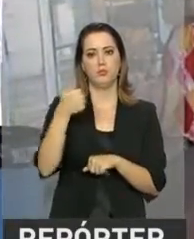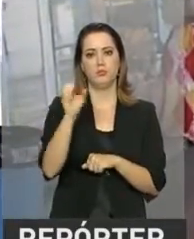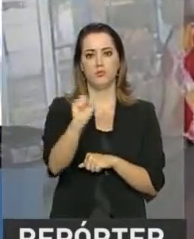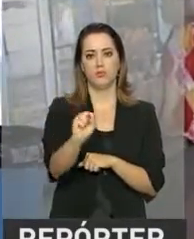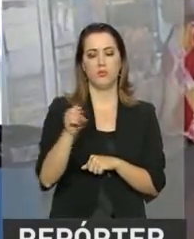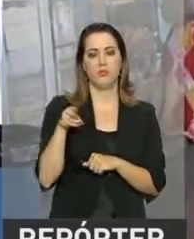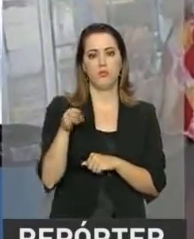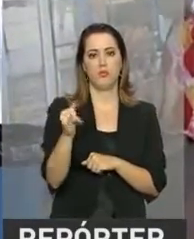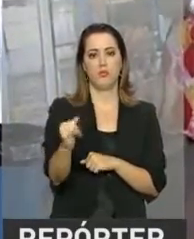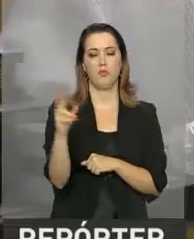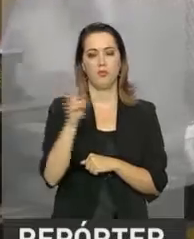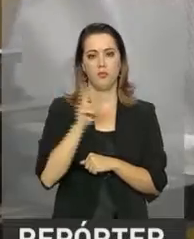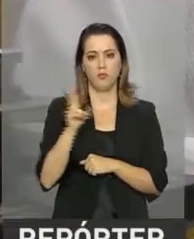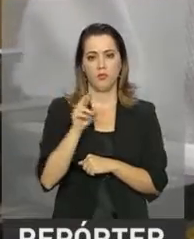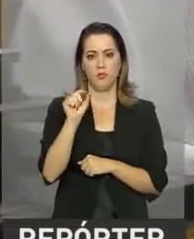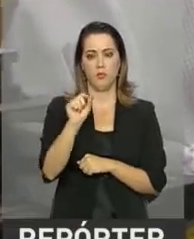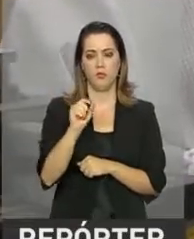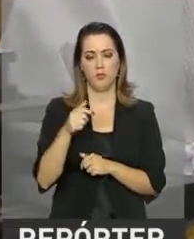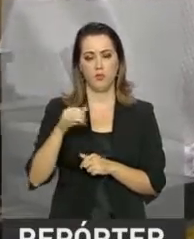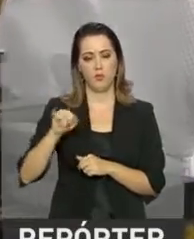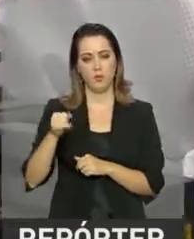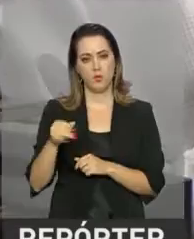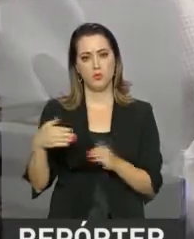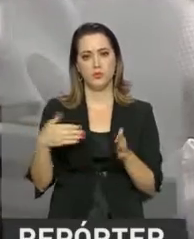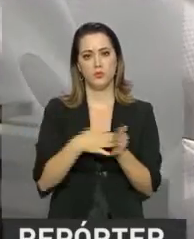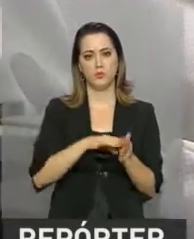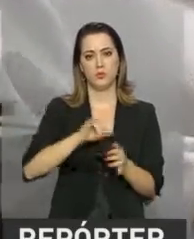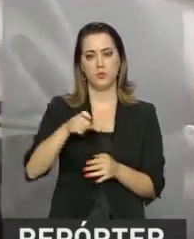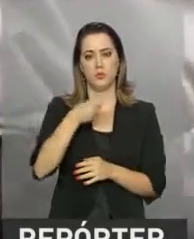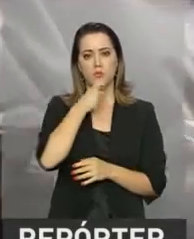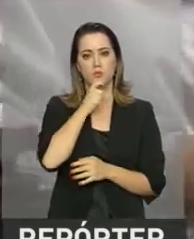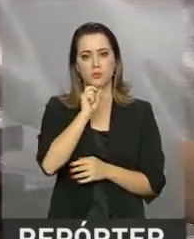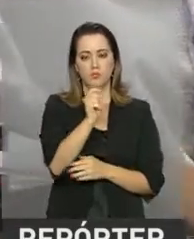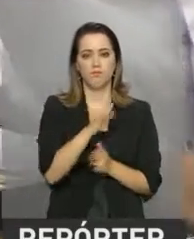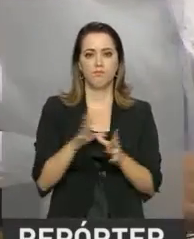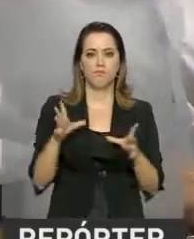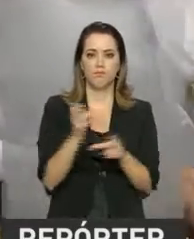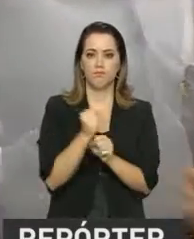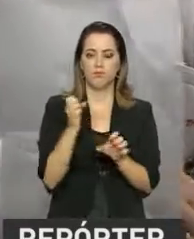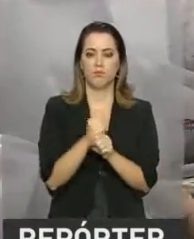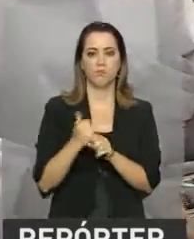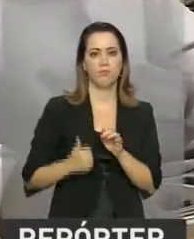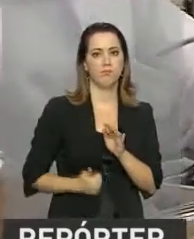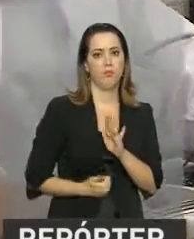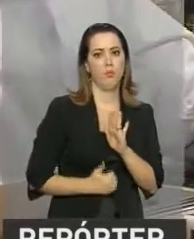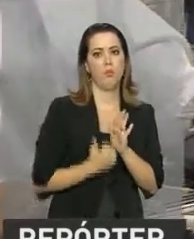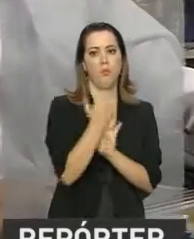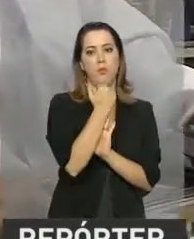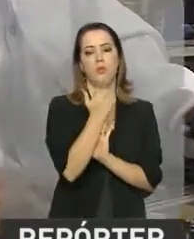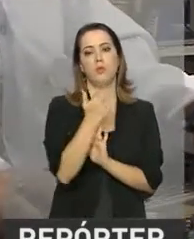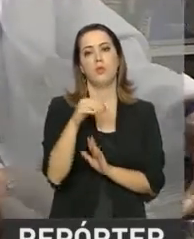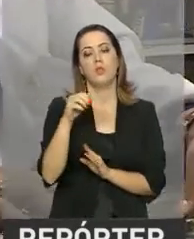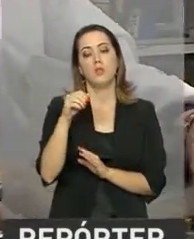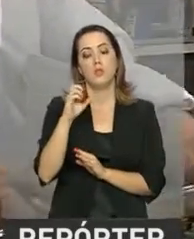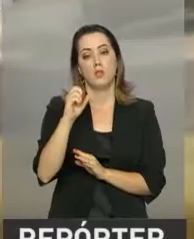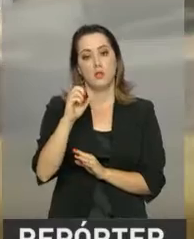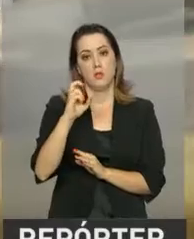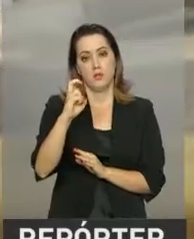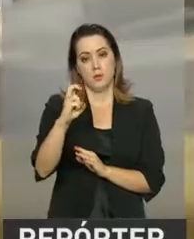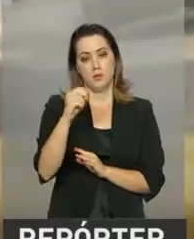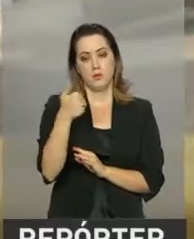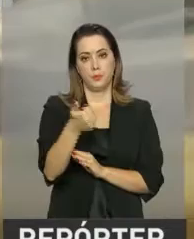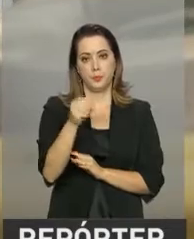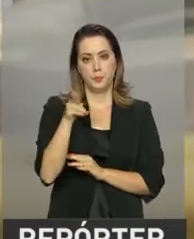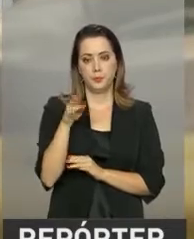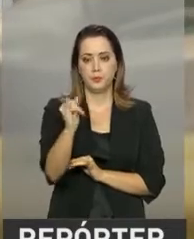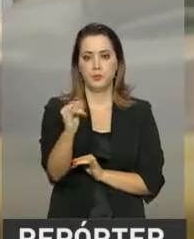18 bilhões de reais. De janeiro a julho, este saldo é ainda maior, superando 51 bilhões de reais. Já